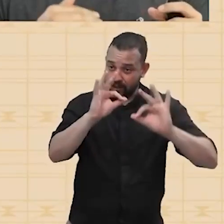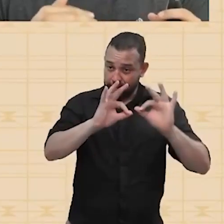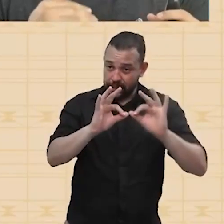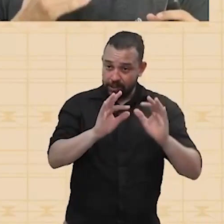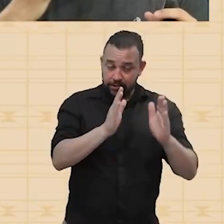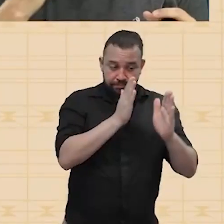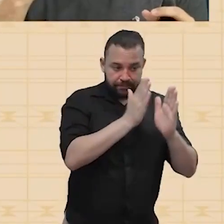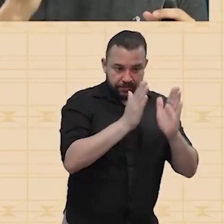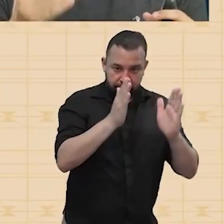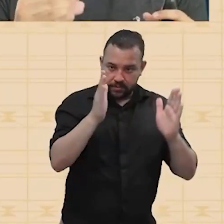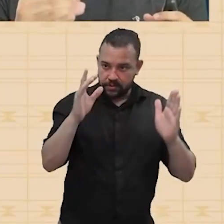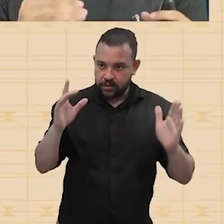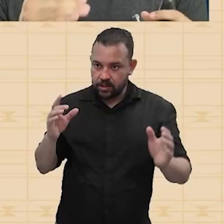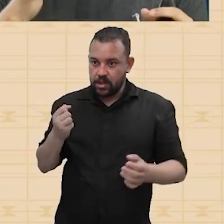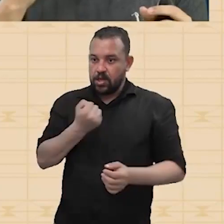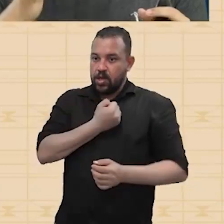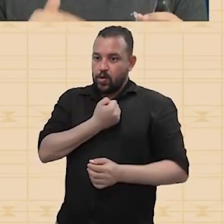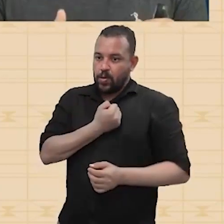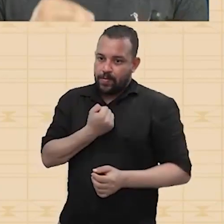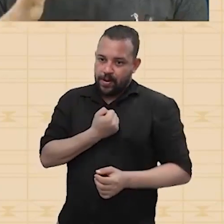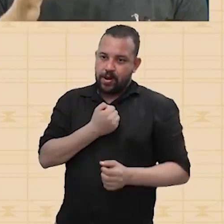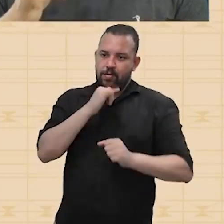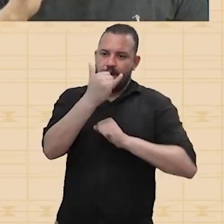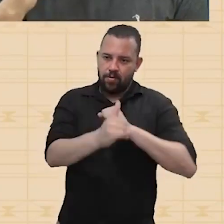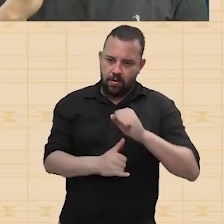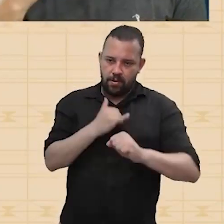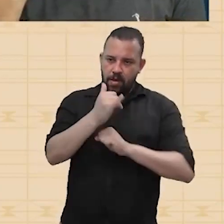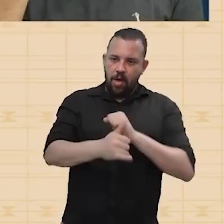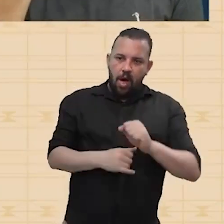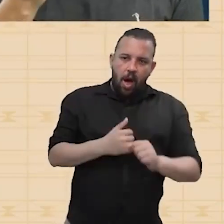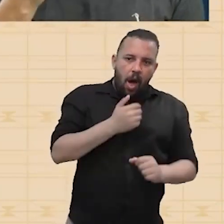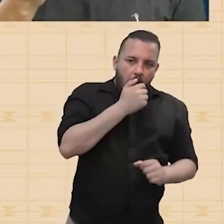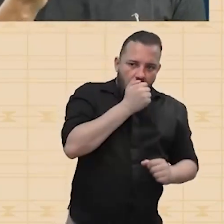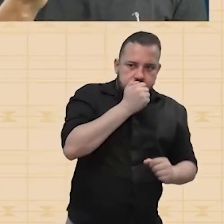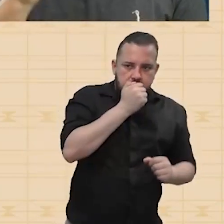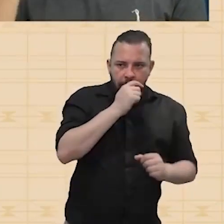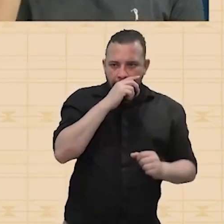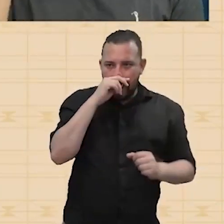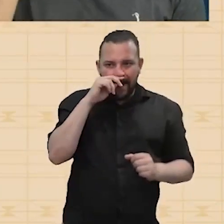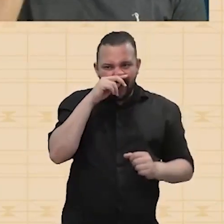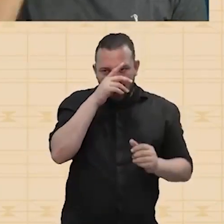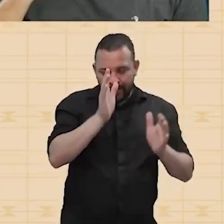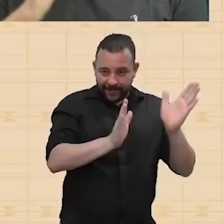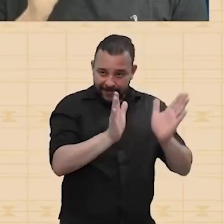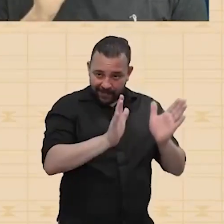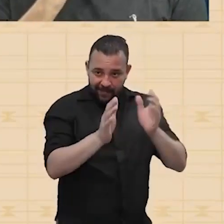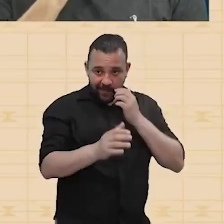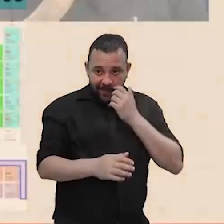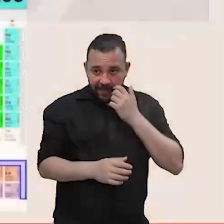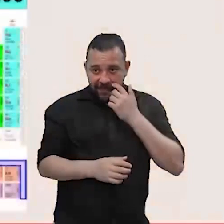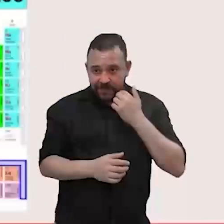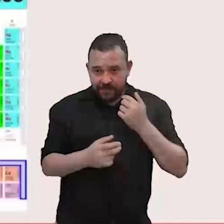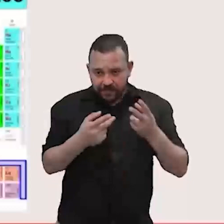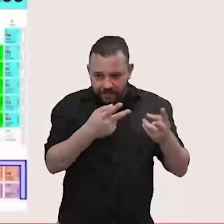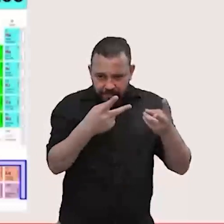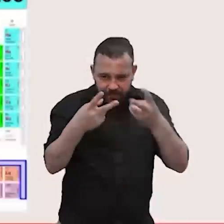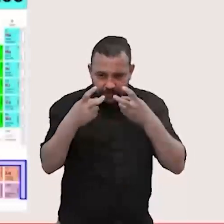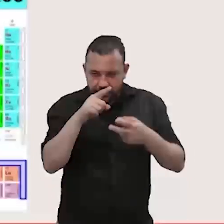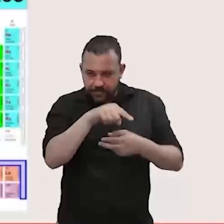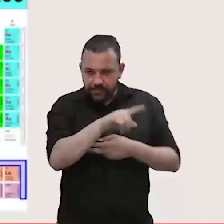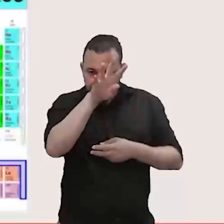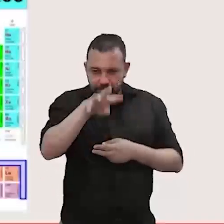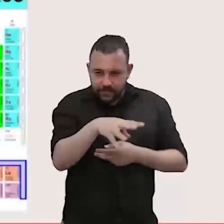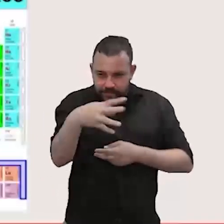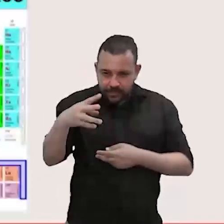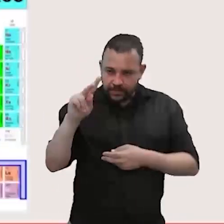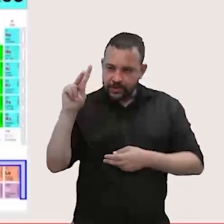ordem crescente dos números atômicos por período. Olhe de novo a tabela, tá lá. Hidrogênio